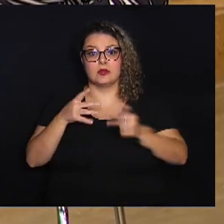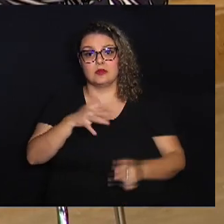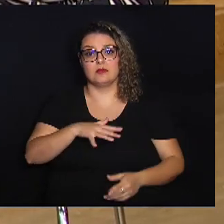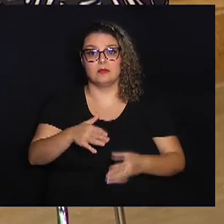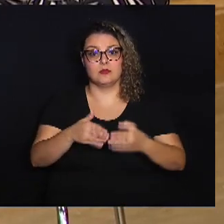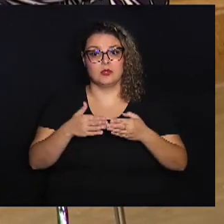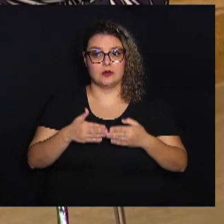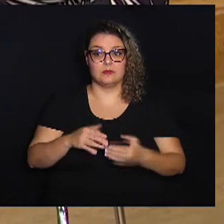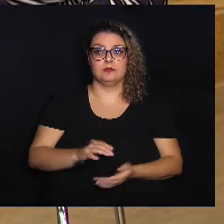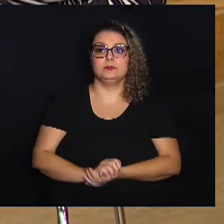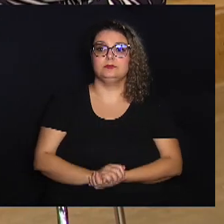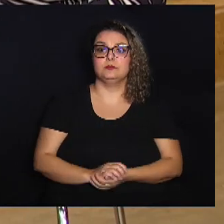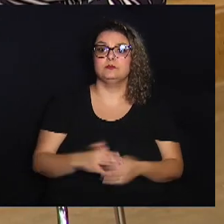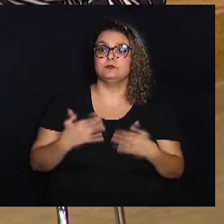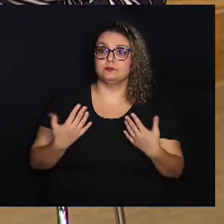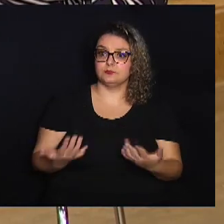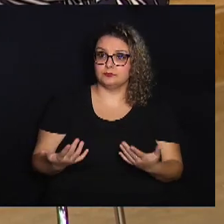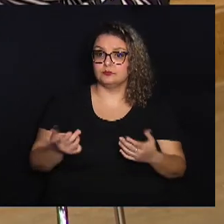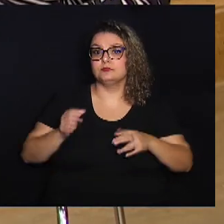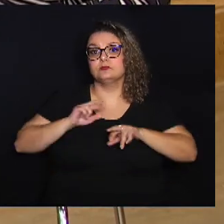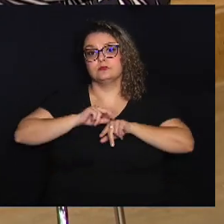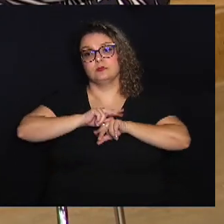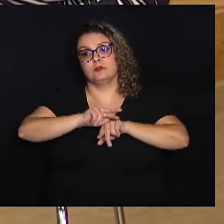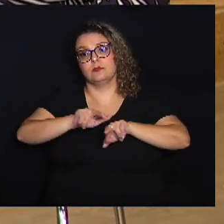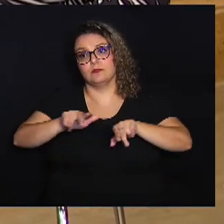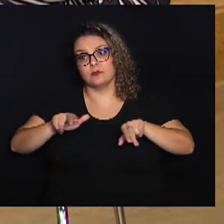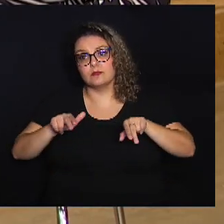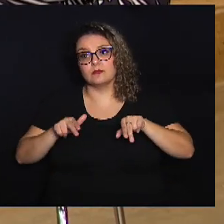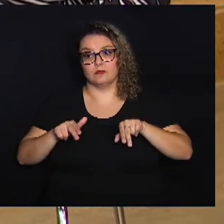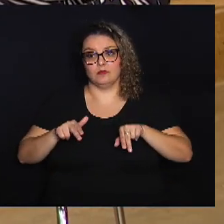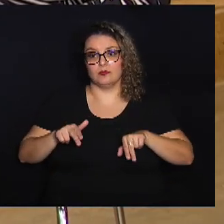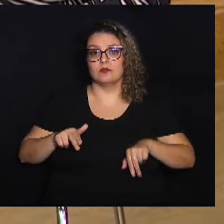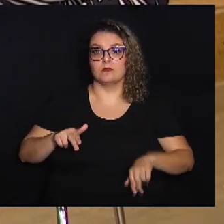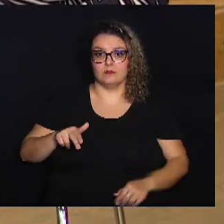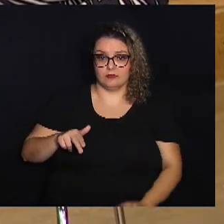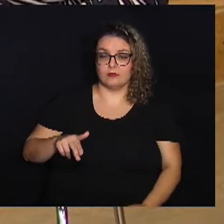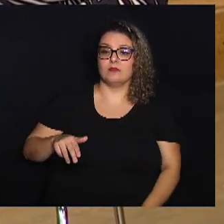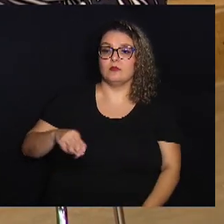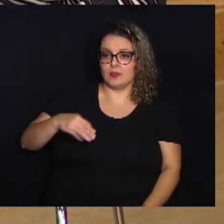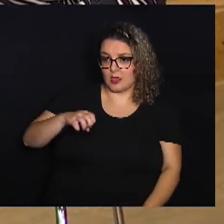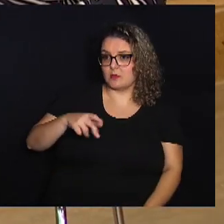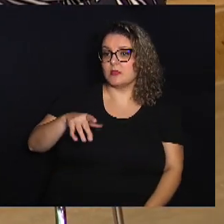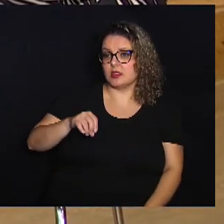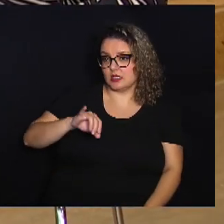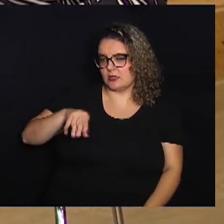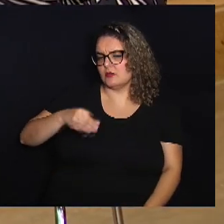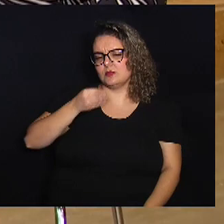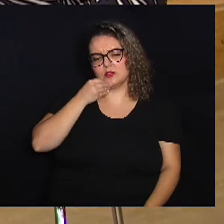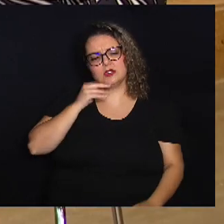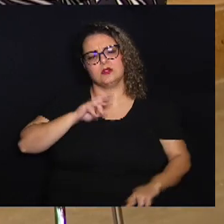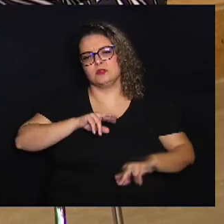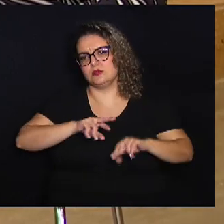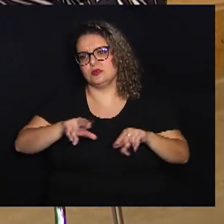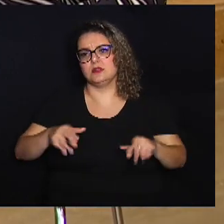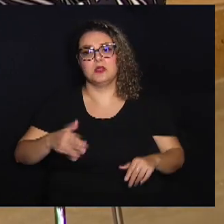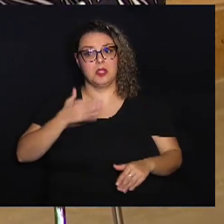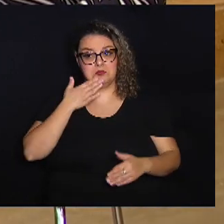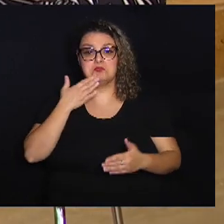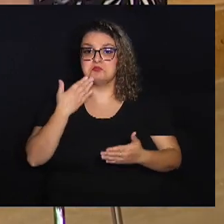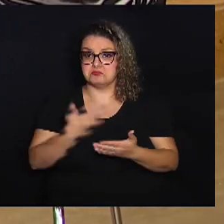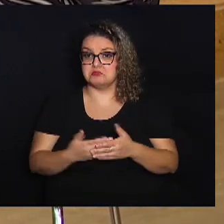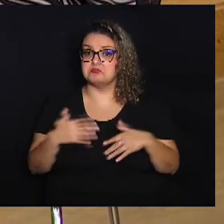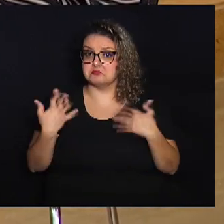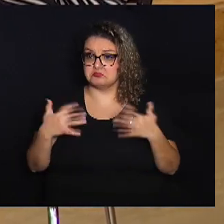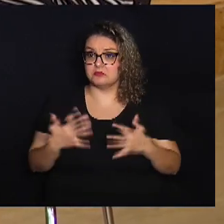favor, Luciana? Tem muito mercado, assim, é uma coisa, impressionante até,